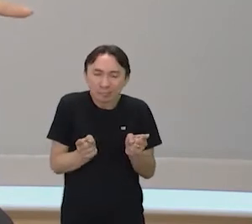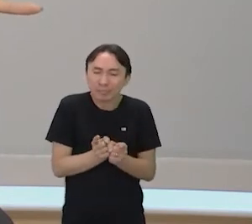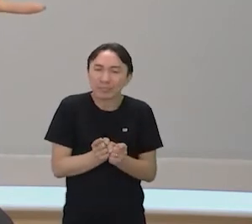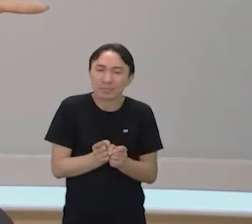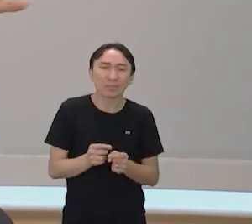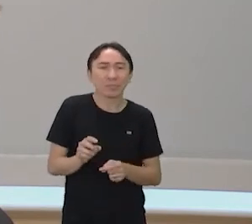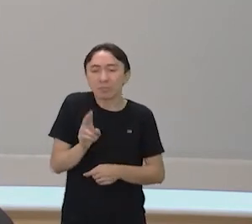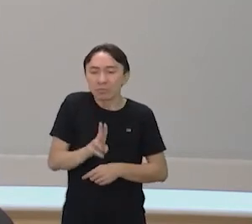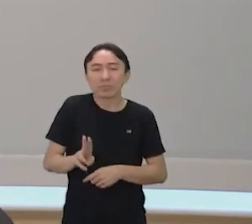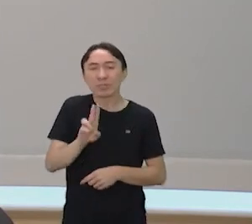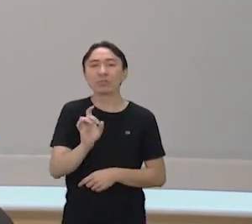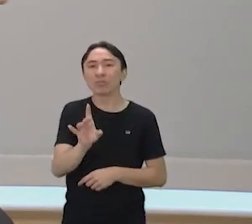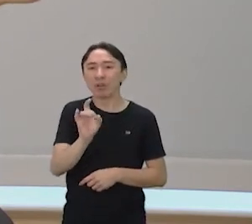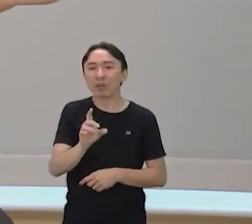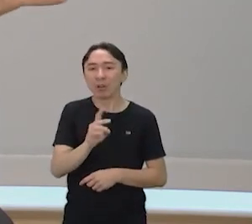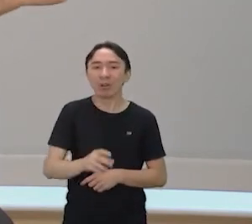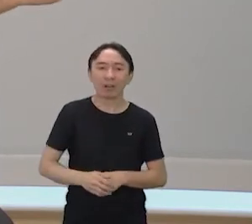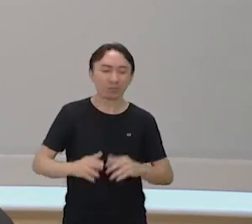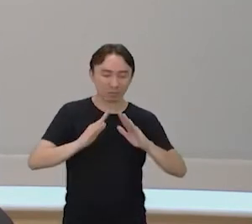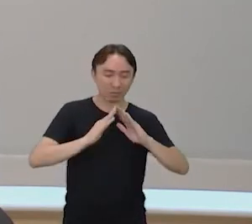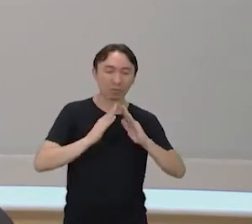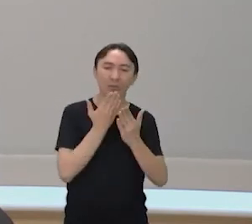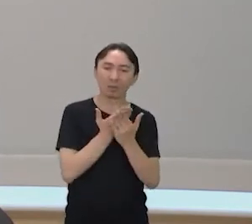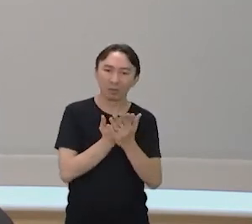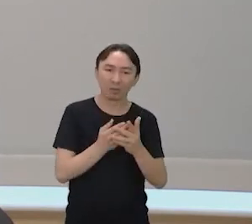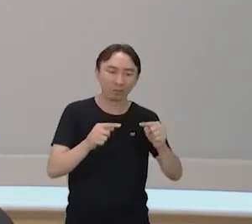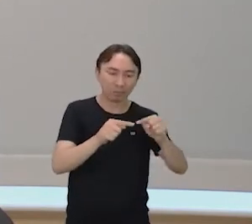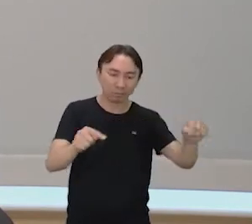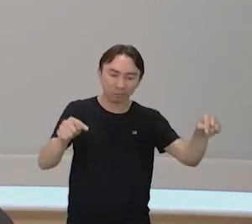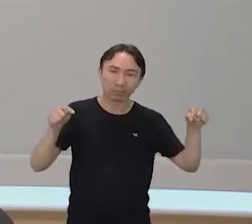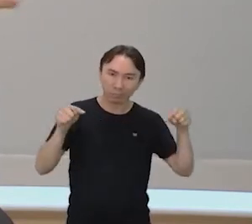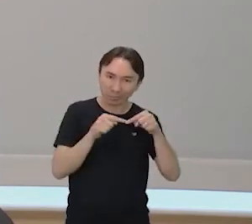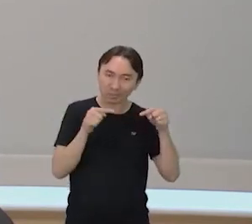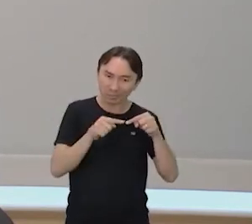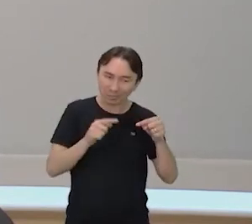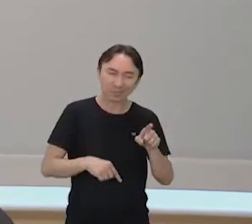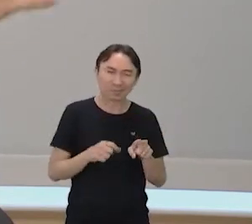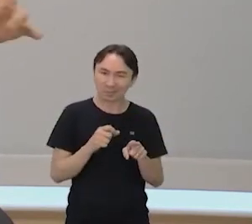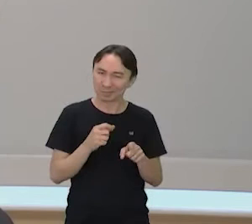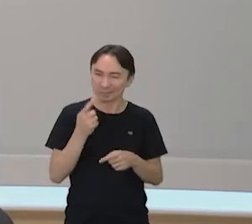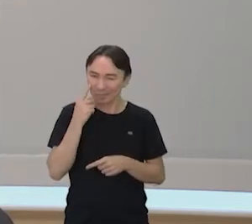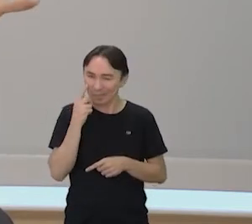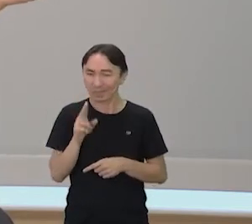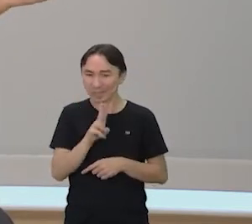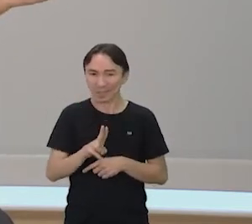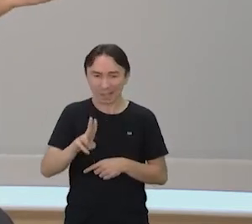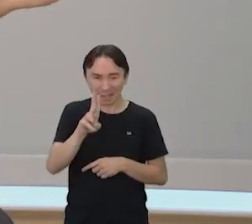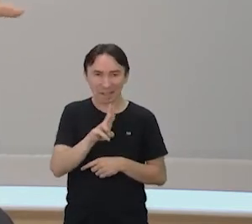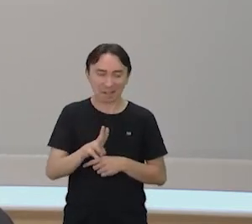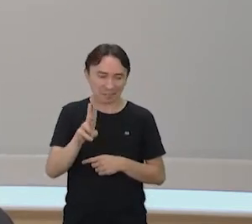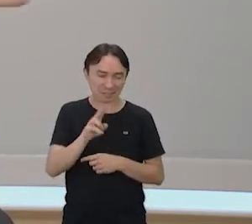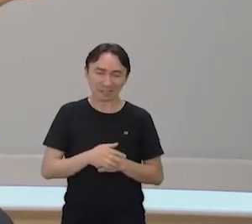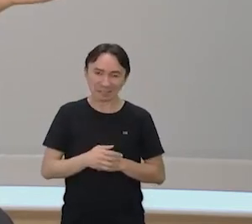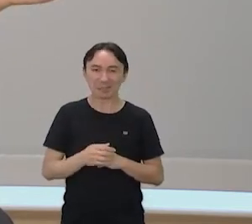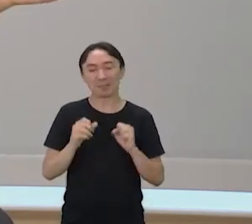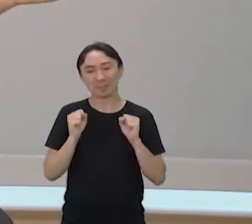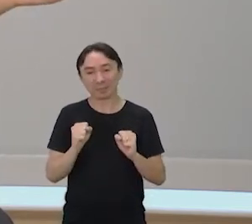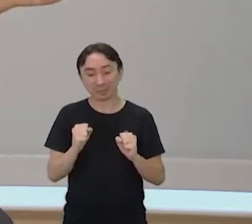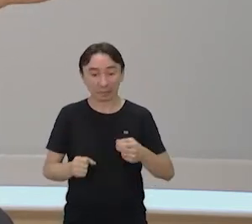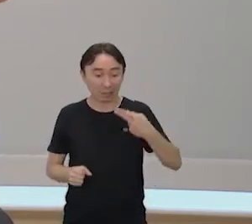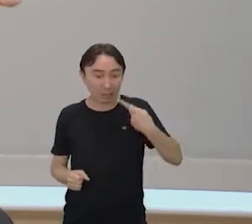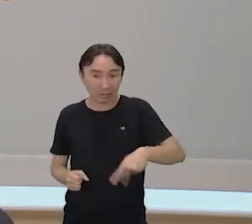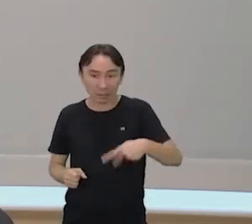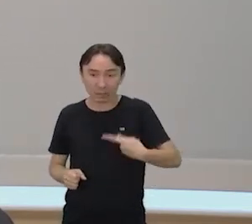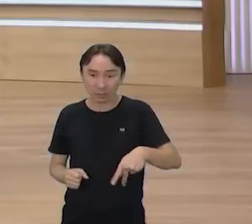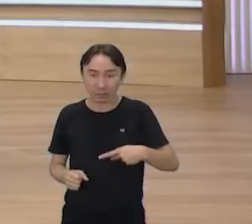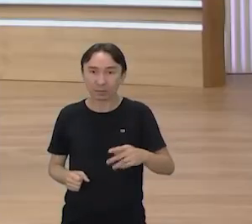né? Então, inclusive, aos finais de semana, a gente conversava com a direção, eles deixavam a gente ir lá e jogar. Aqui em São Paulo, por